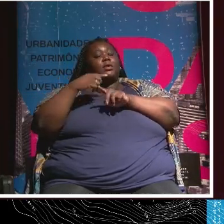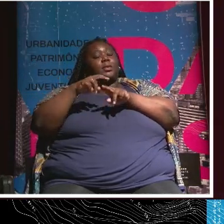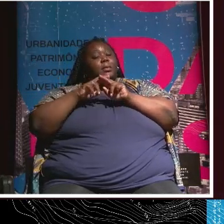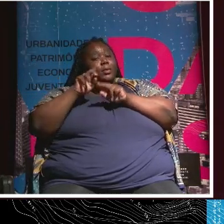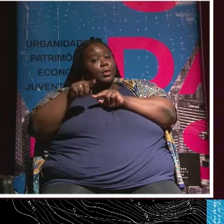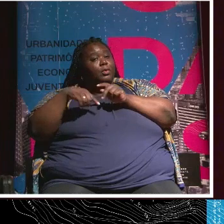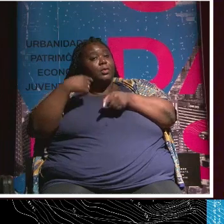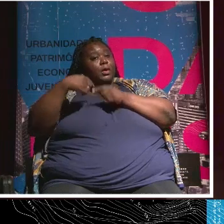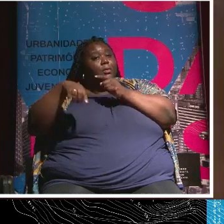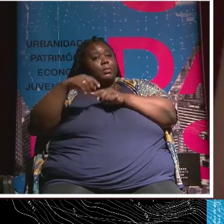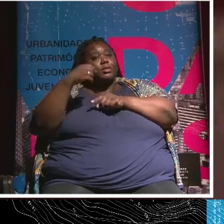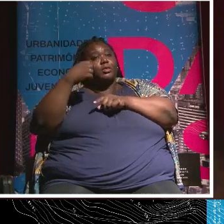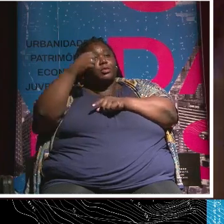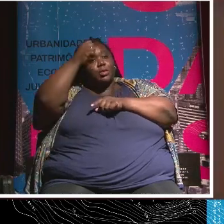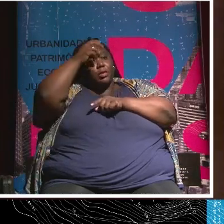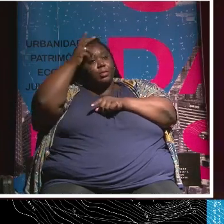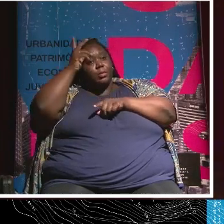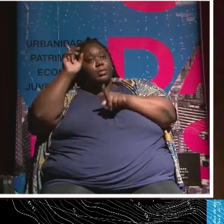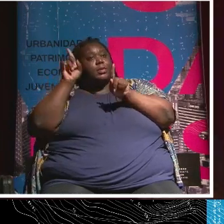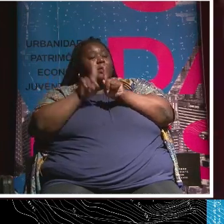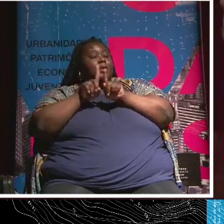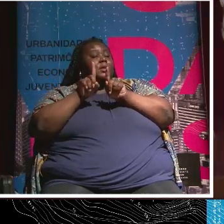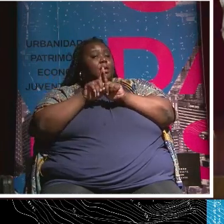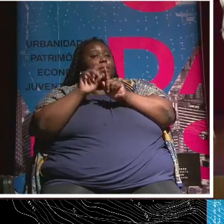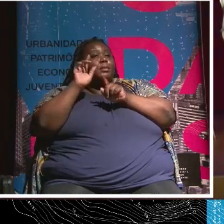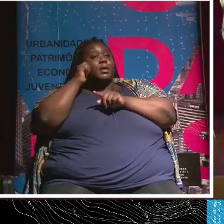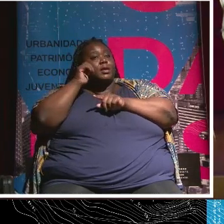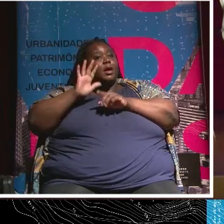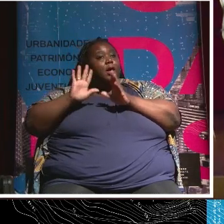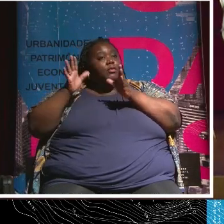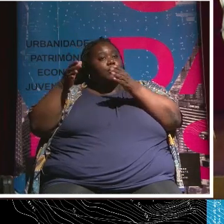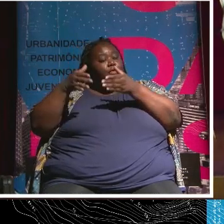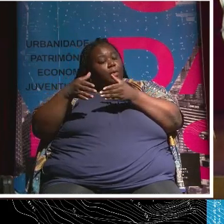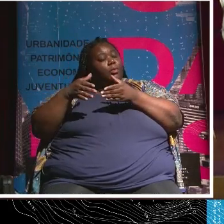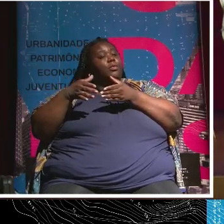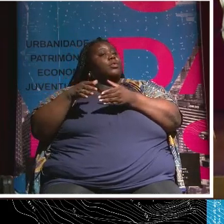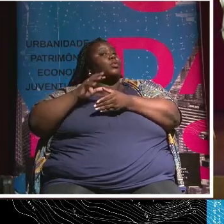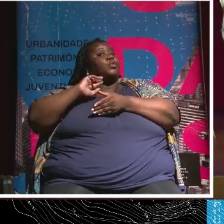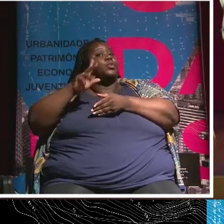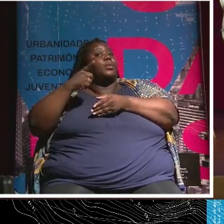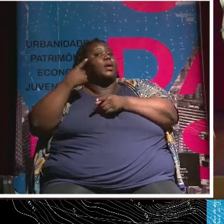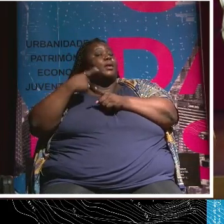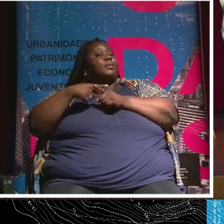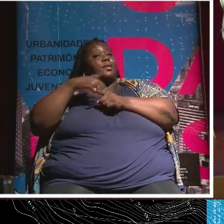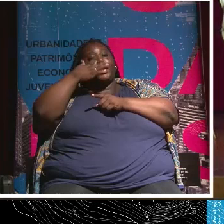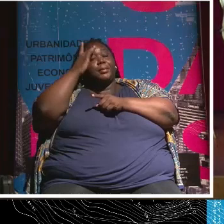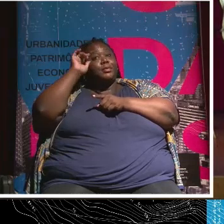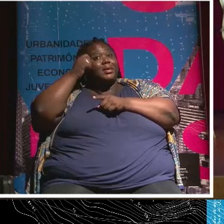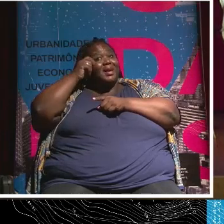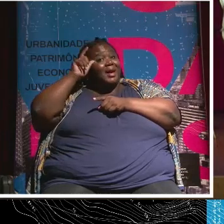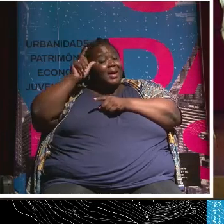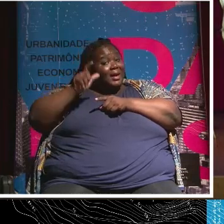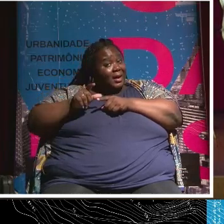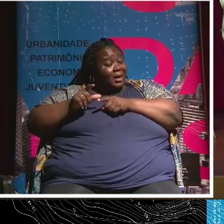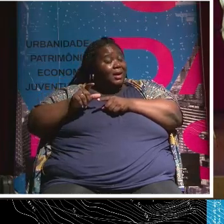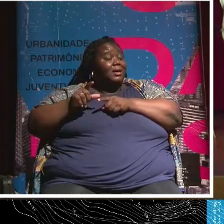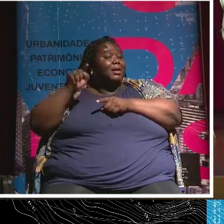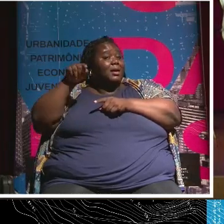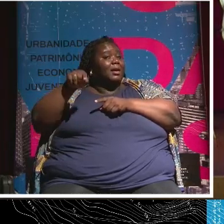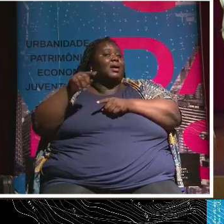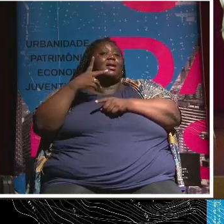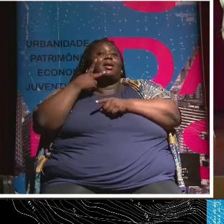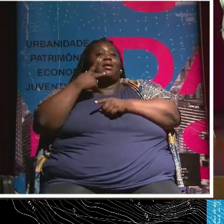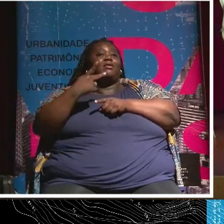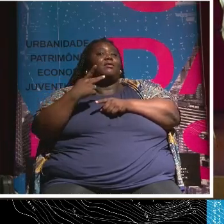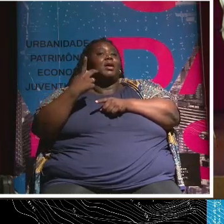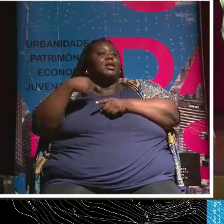de políticas públicas do ponto de vista afrocentrado. Não é porque a pessoa é negra que ela